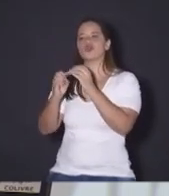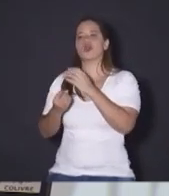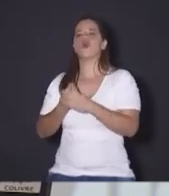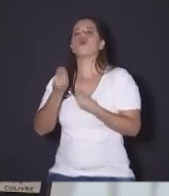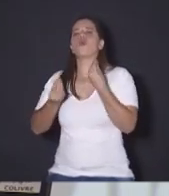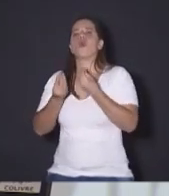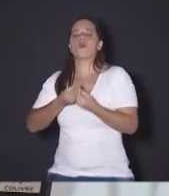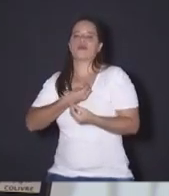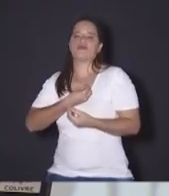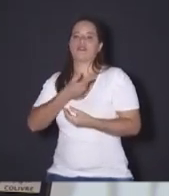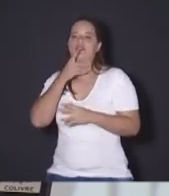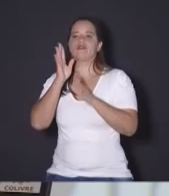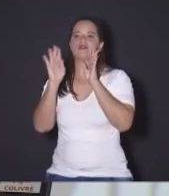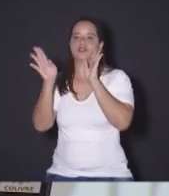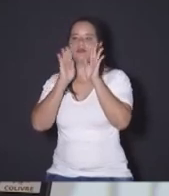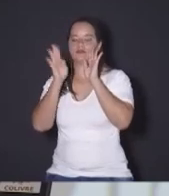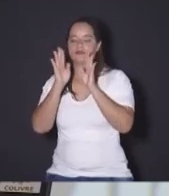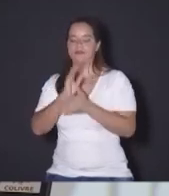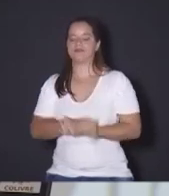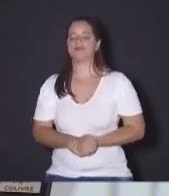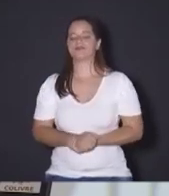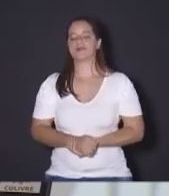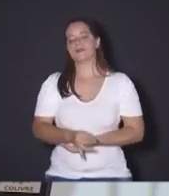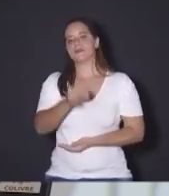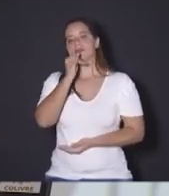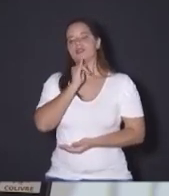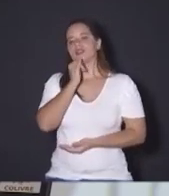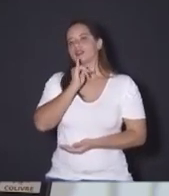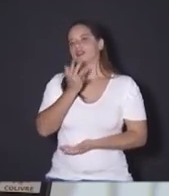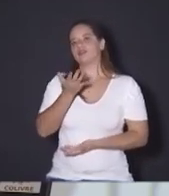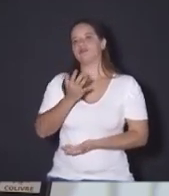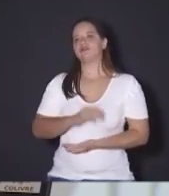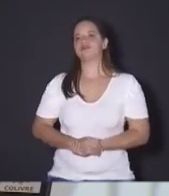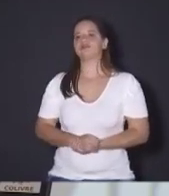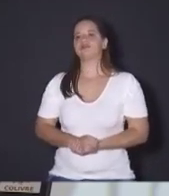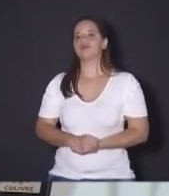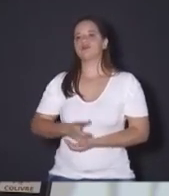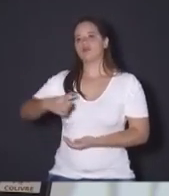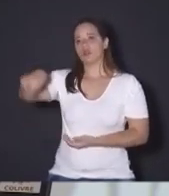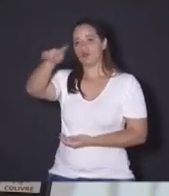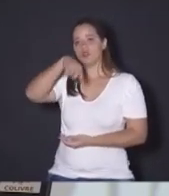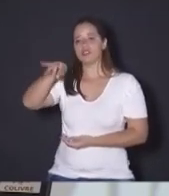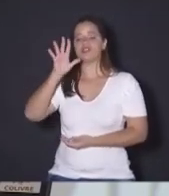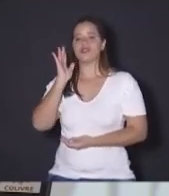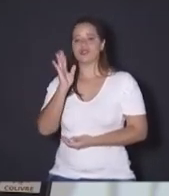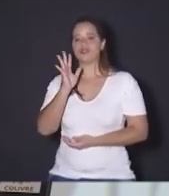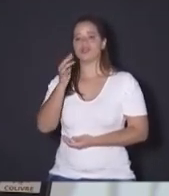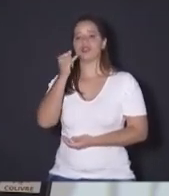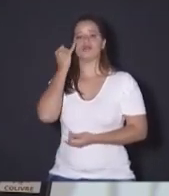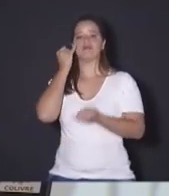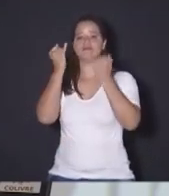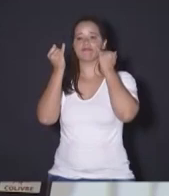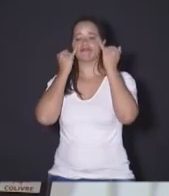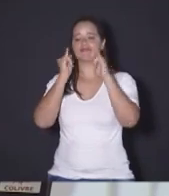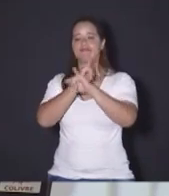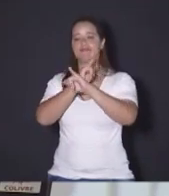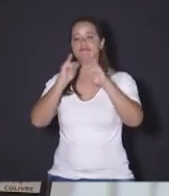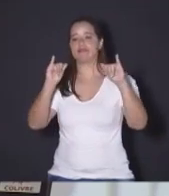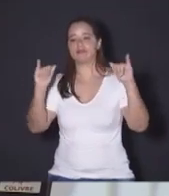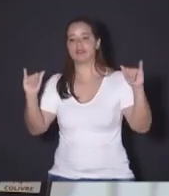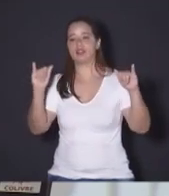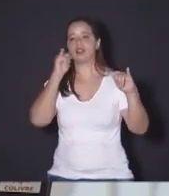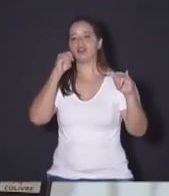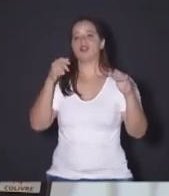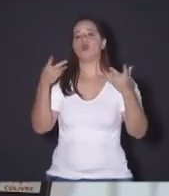facebook então é por exemplo a acho que vocês todos já viram notícias de ataques